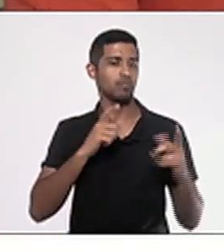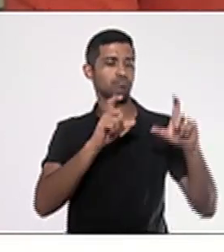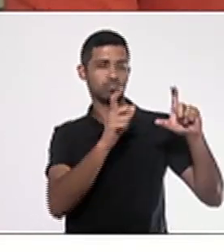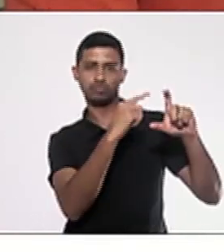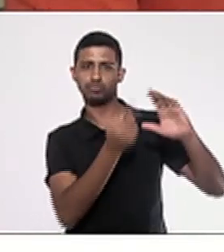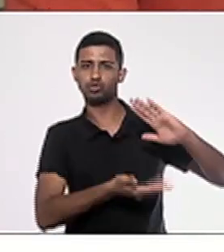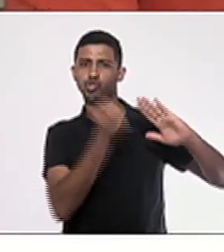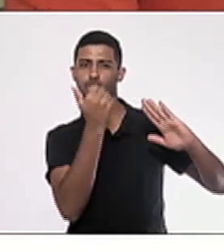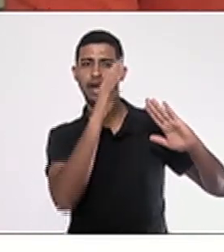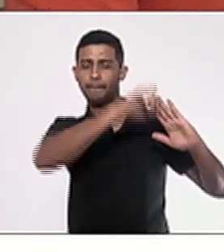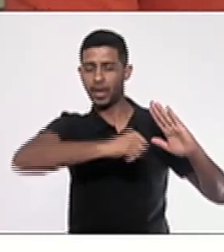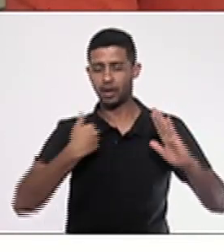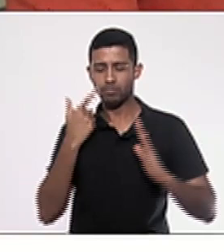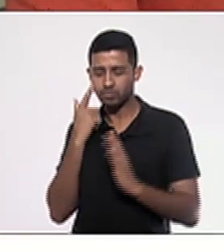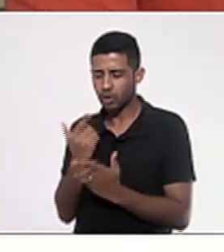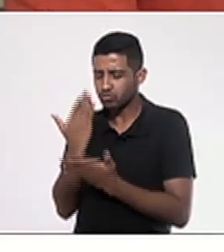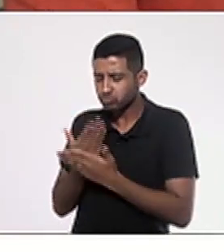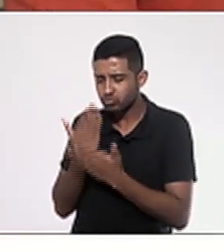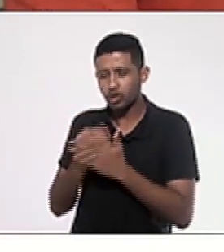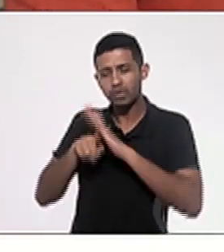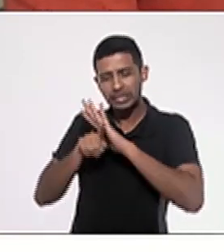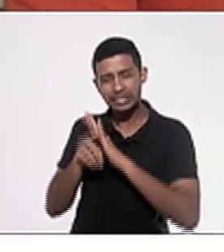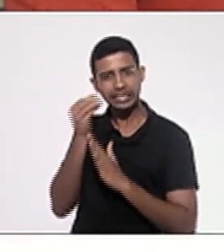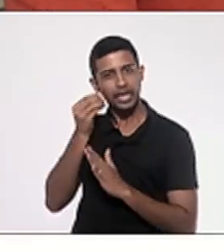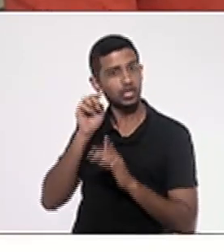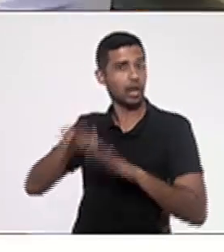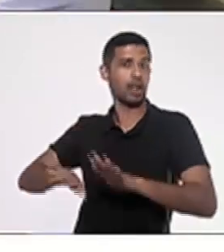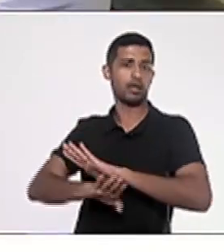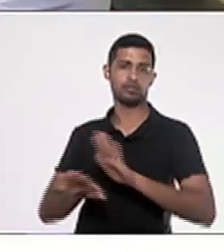leva para o nosso laboratório, e o hidrômetro é testado lá.